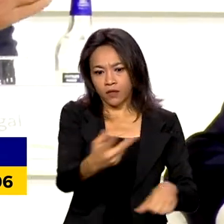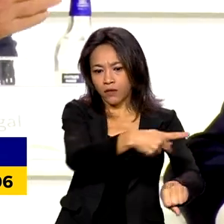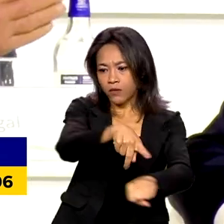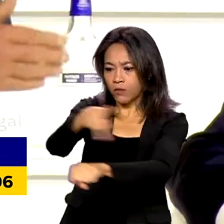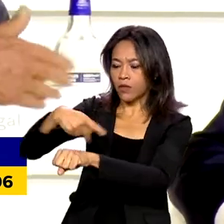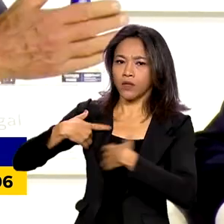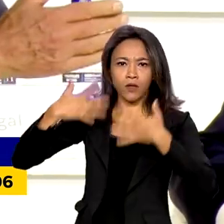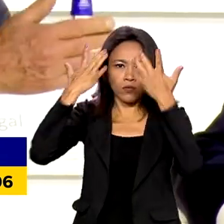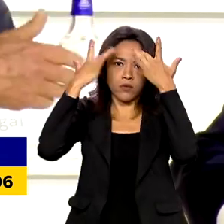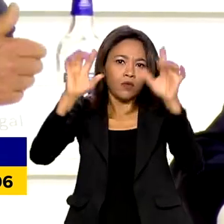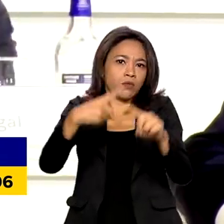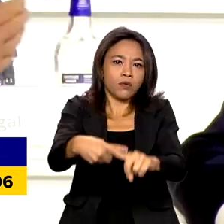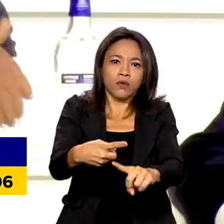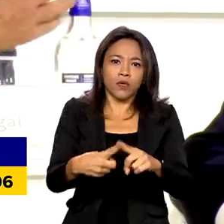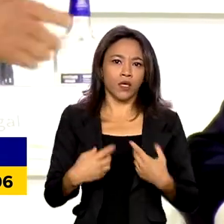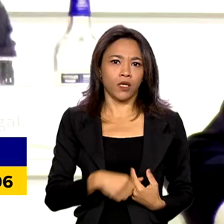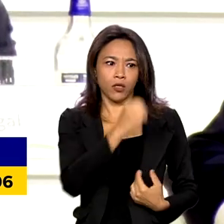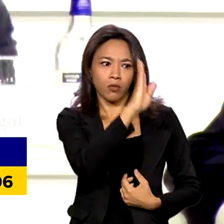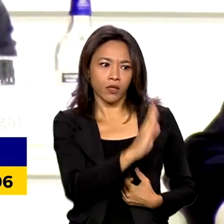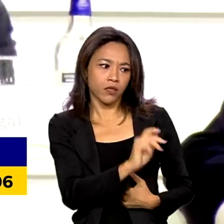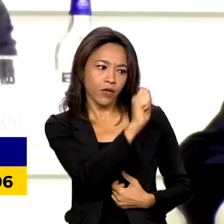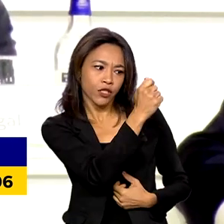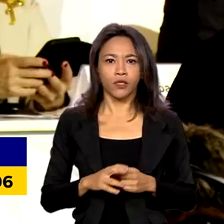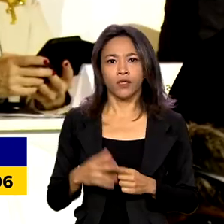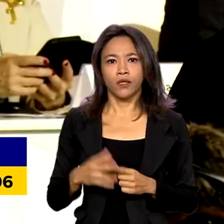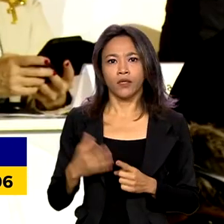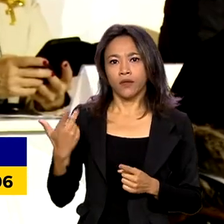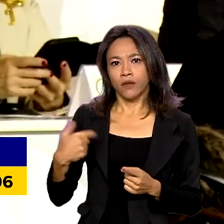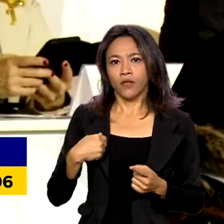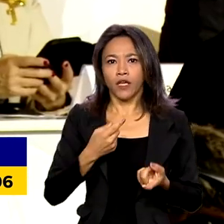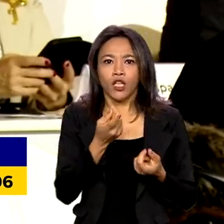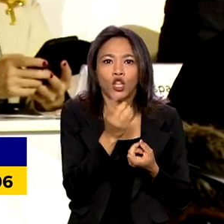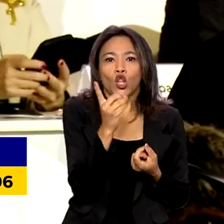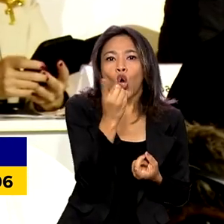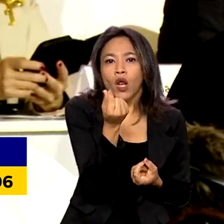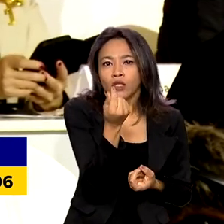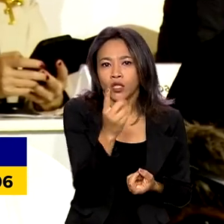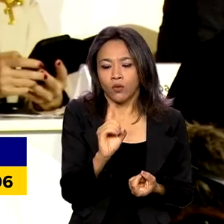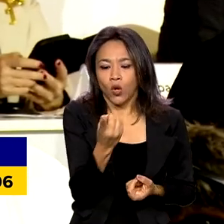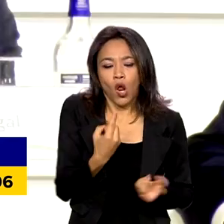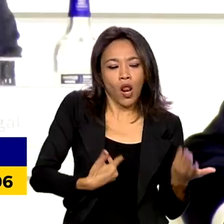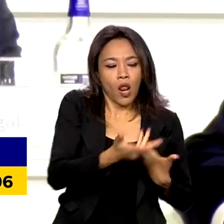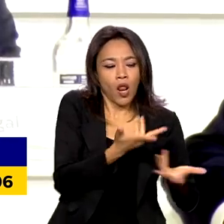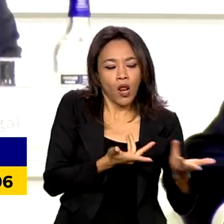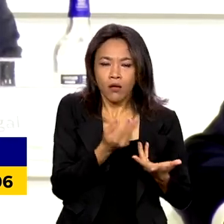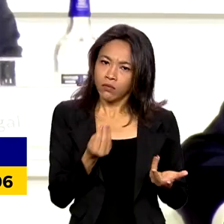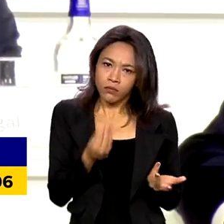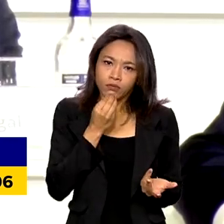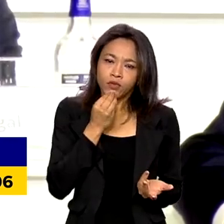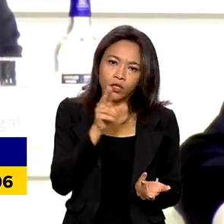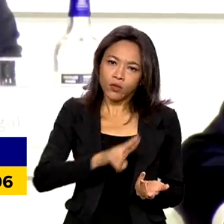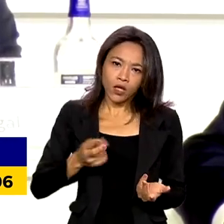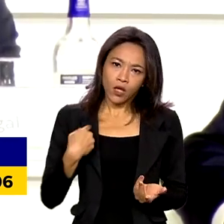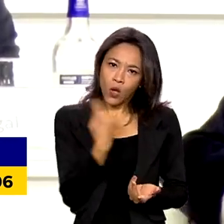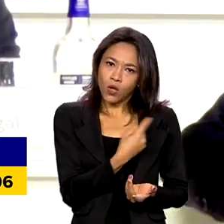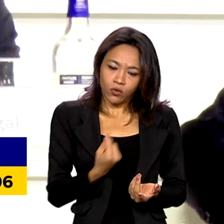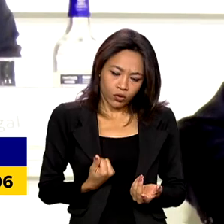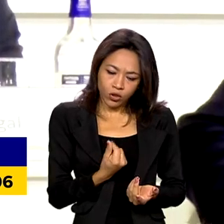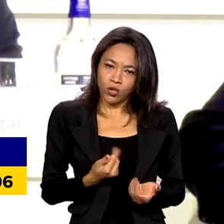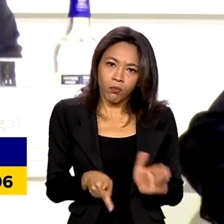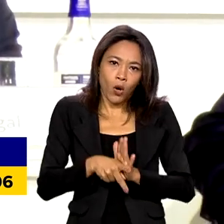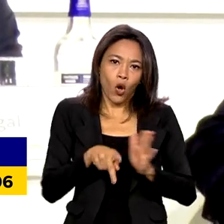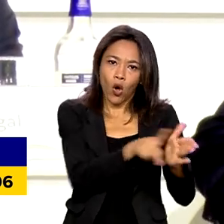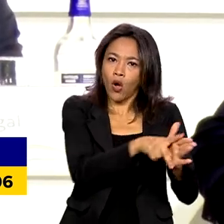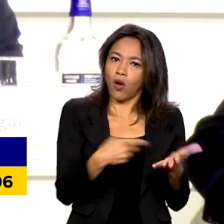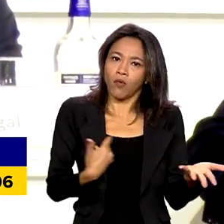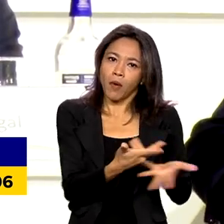por que que Brasil e Argentina têm que fazer comércio em dólar. A gente não pode fazer nas nossas moedas. Eu não sei por que Brasil e China não podem fazer nas